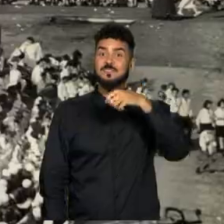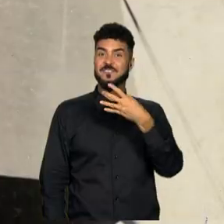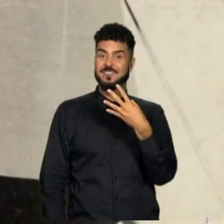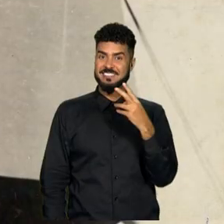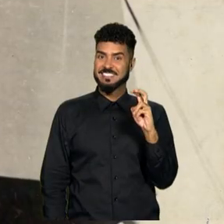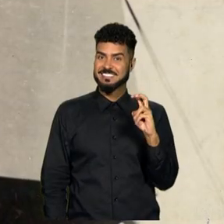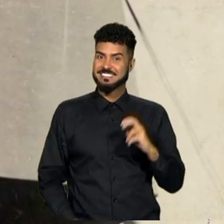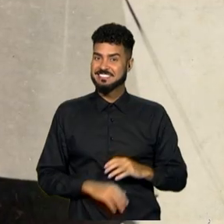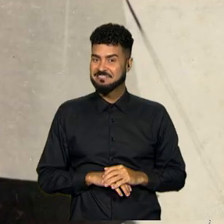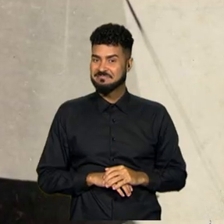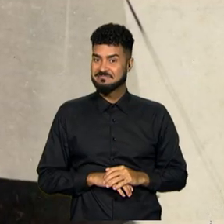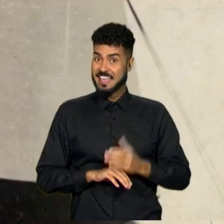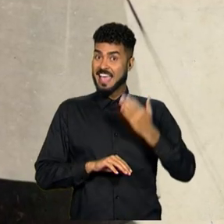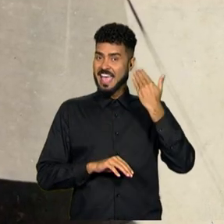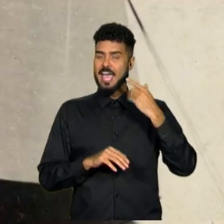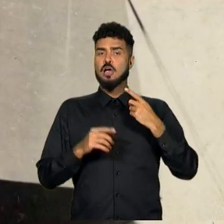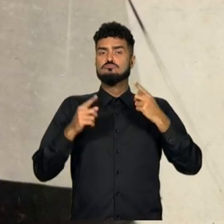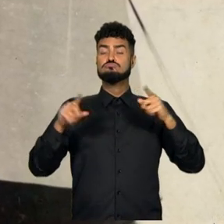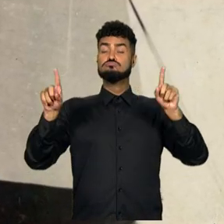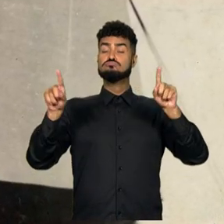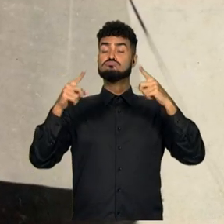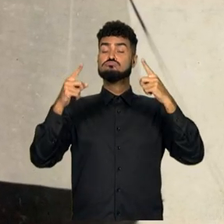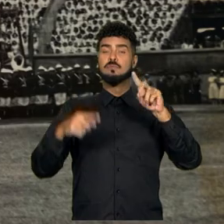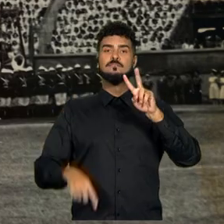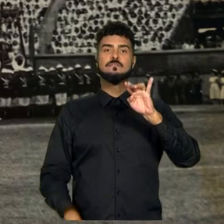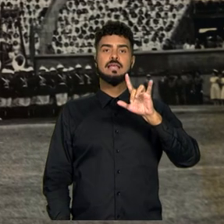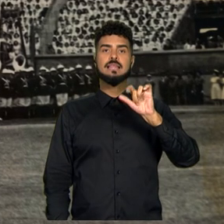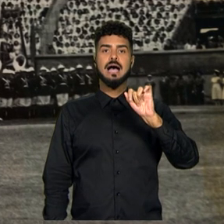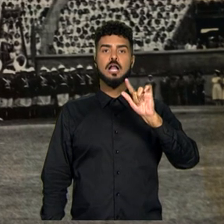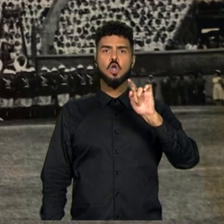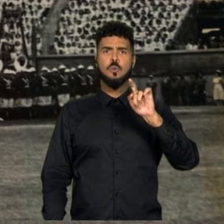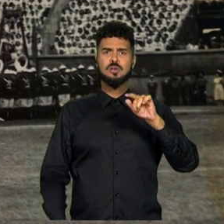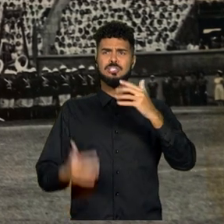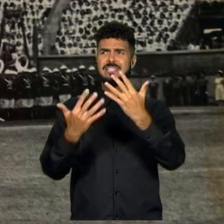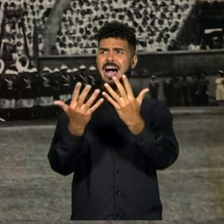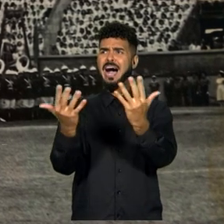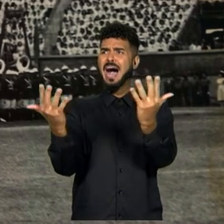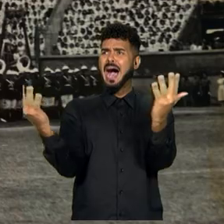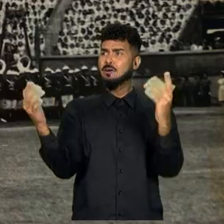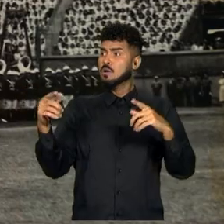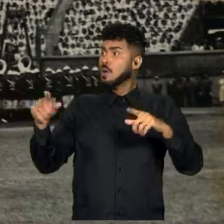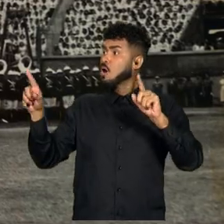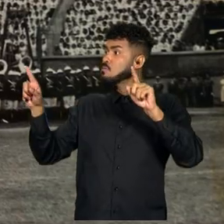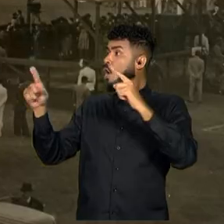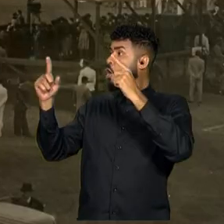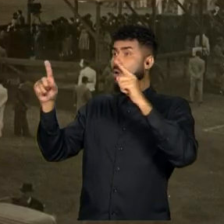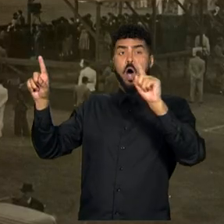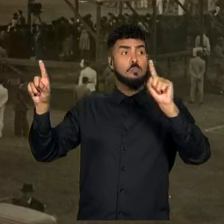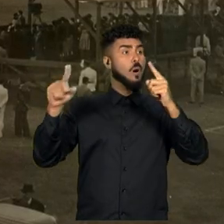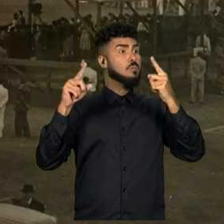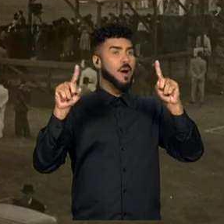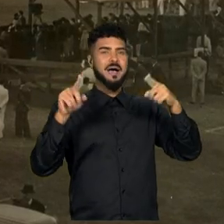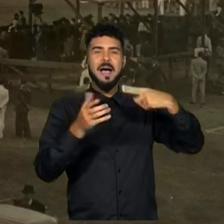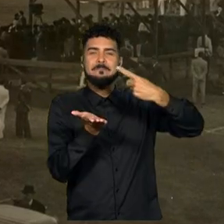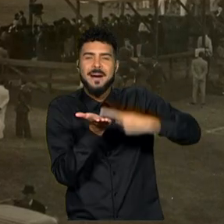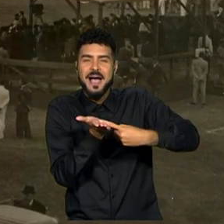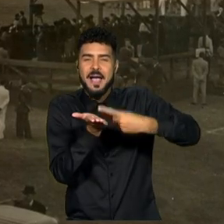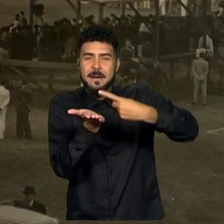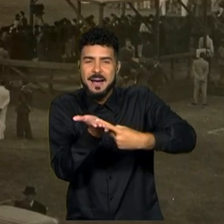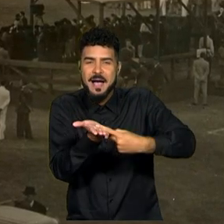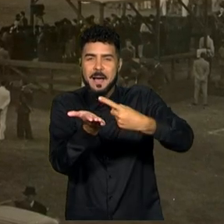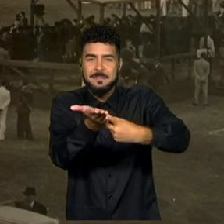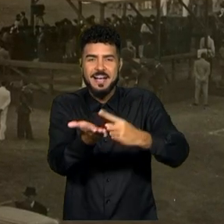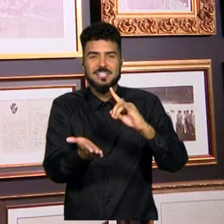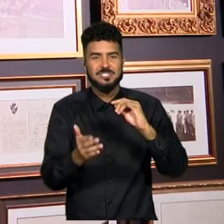1945. Também o maestro Vila Lobos regia corais orfeônicos em datas comemorativas.